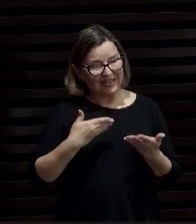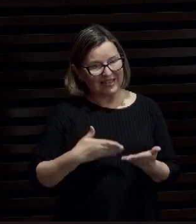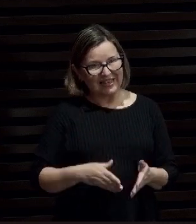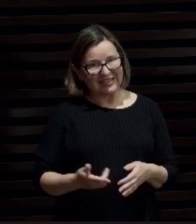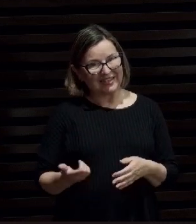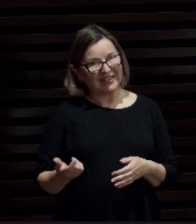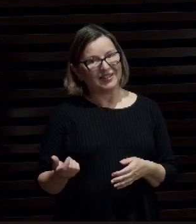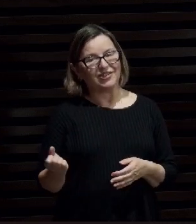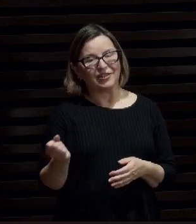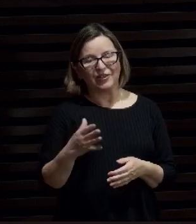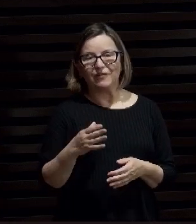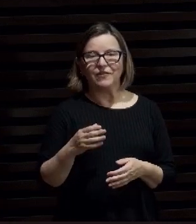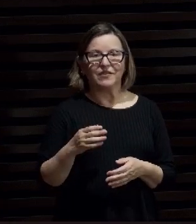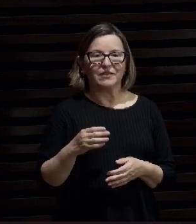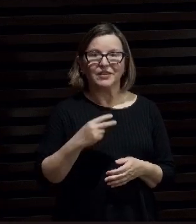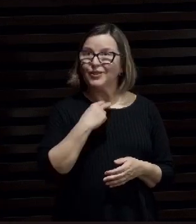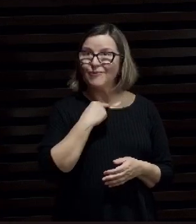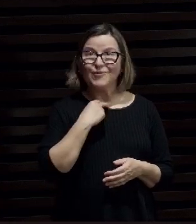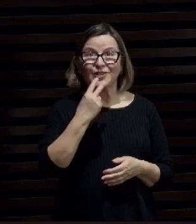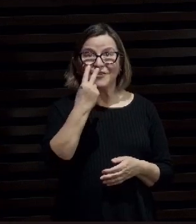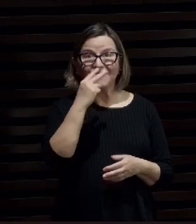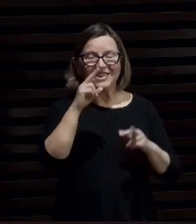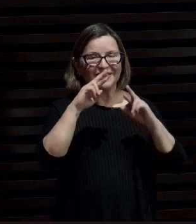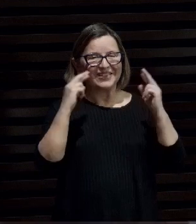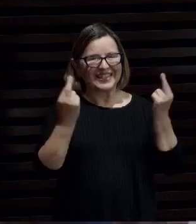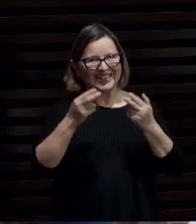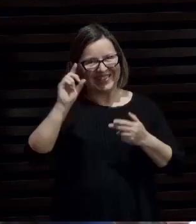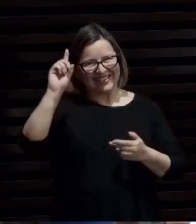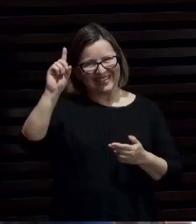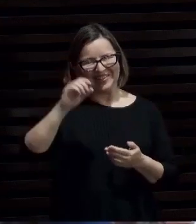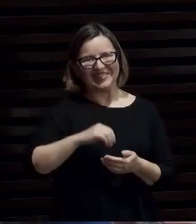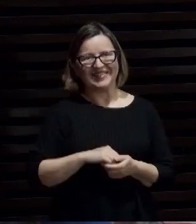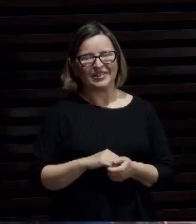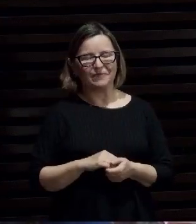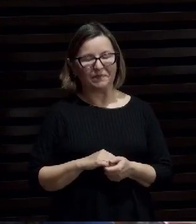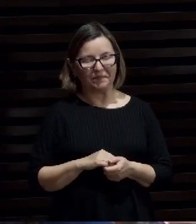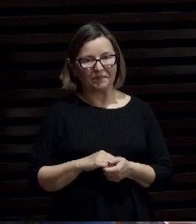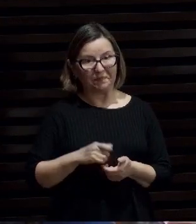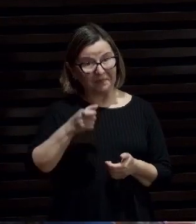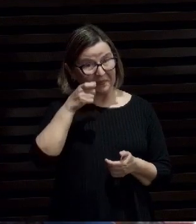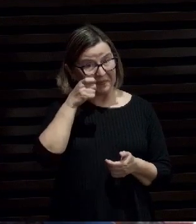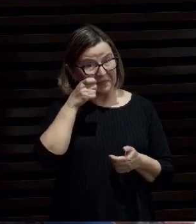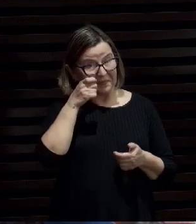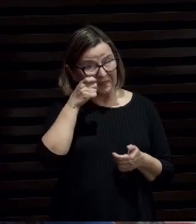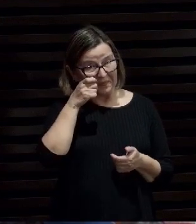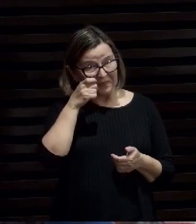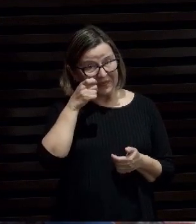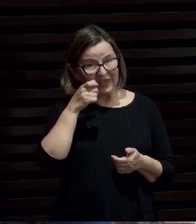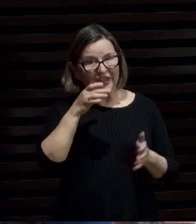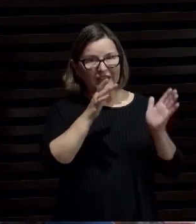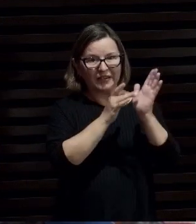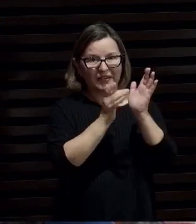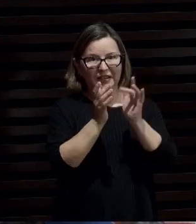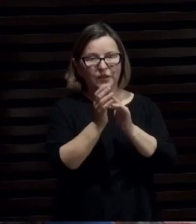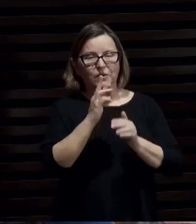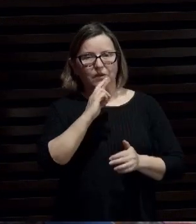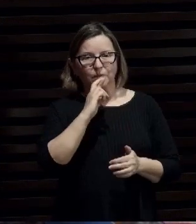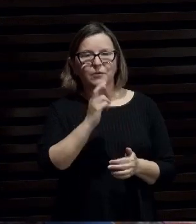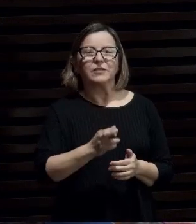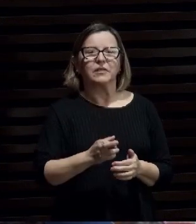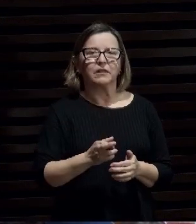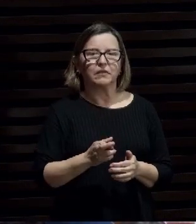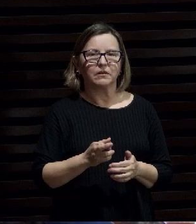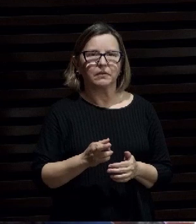novo, não pode ver o reino de Deus. Olha que interessante, a isto respondeu Jesus. Mas Nicodemos